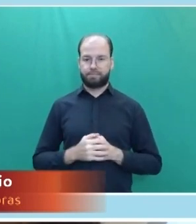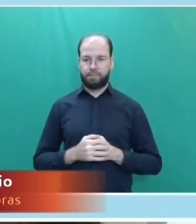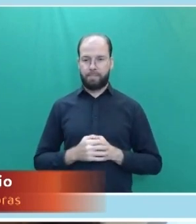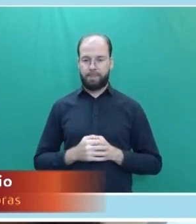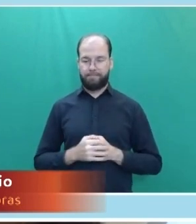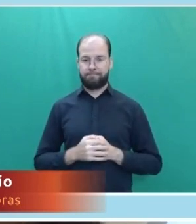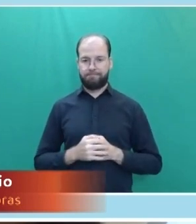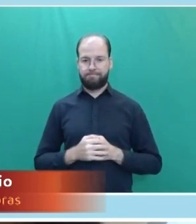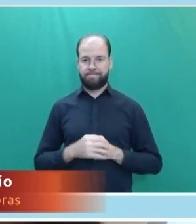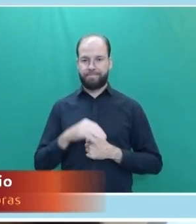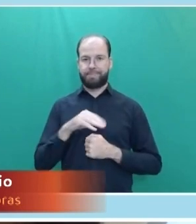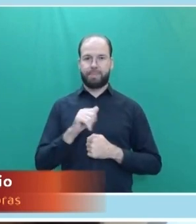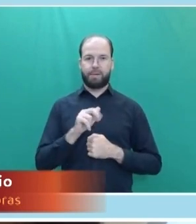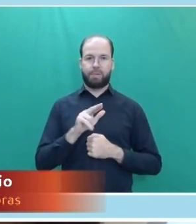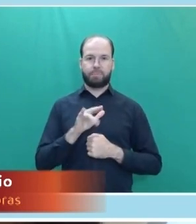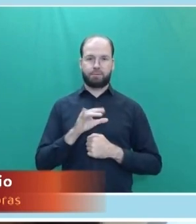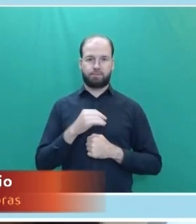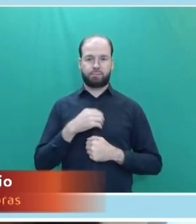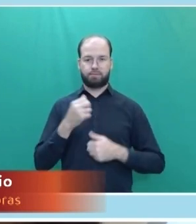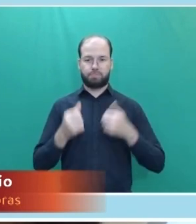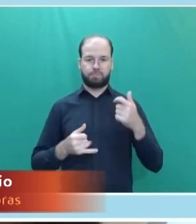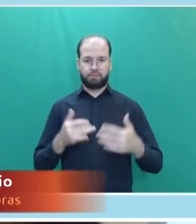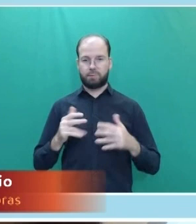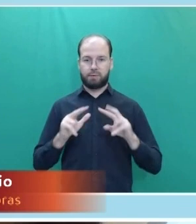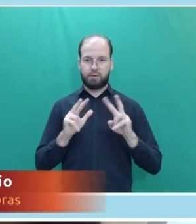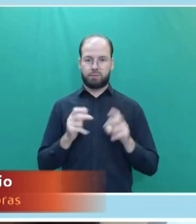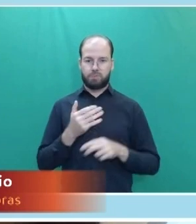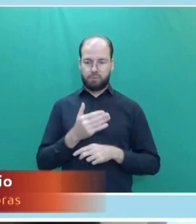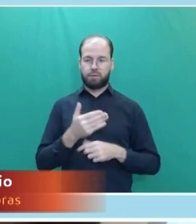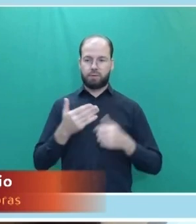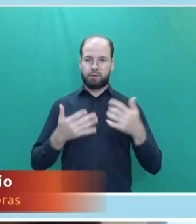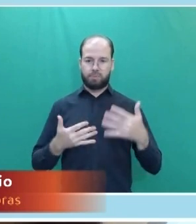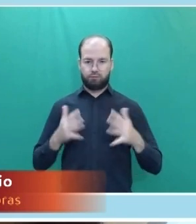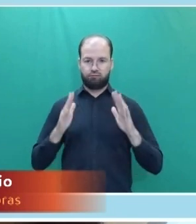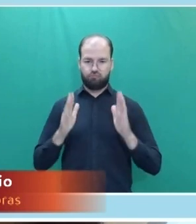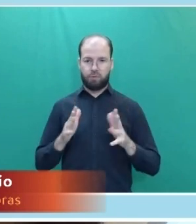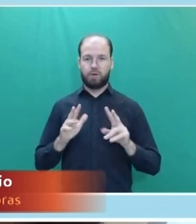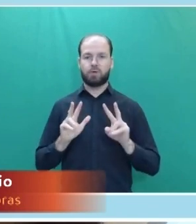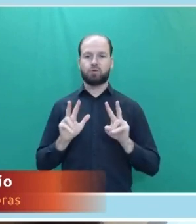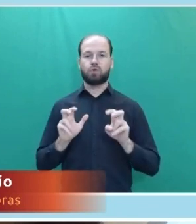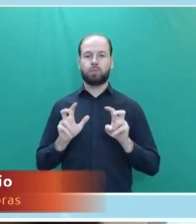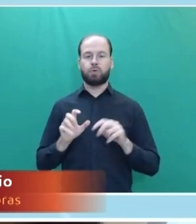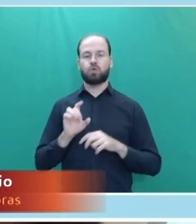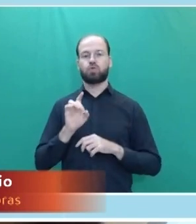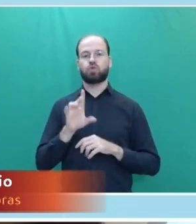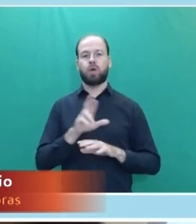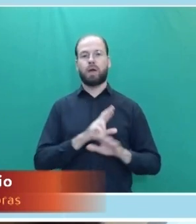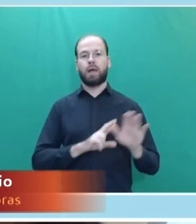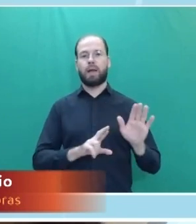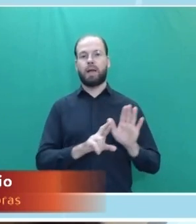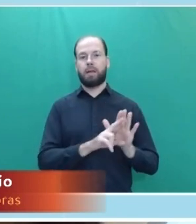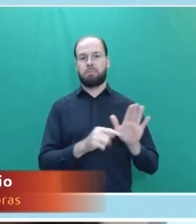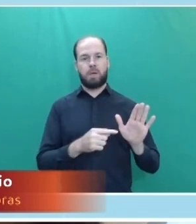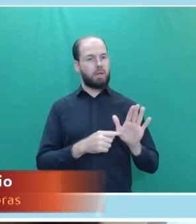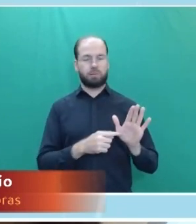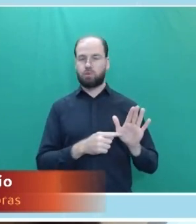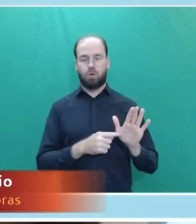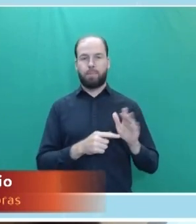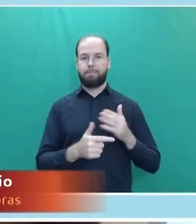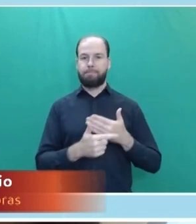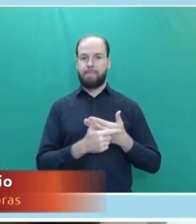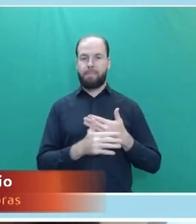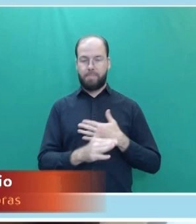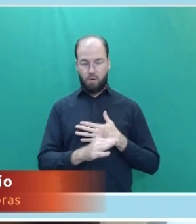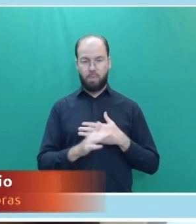Bom, Mário, eu queria falar um pouco mais dessa questão que Maria e você já tocaram também, né, não só da representação nesses papéis, mas também,